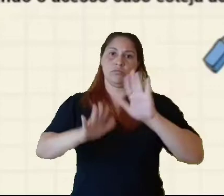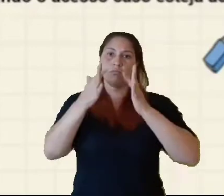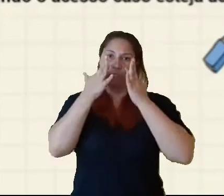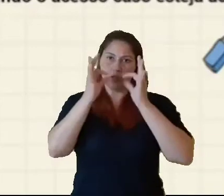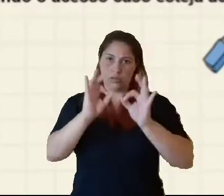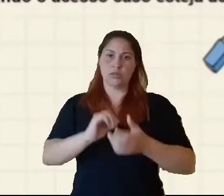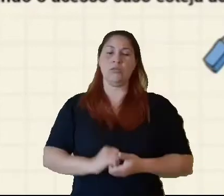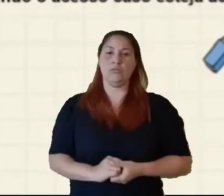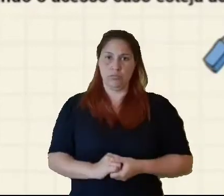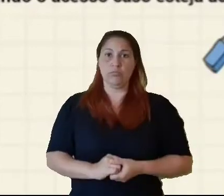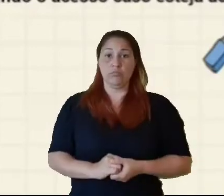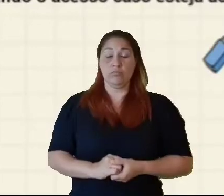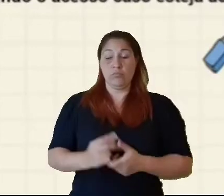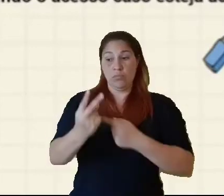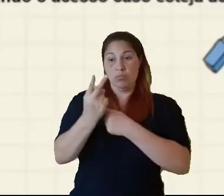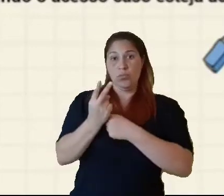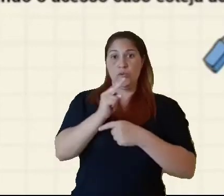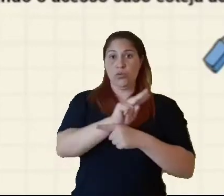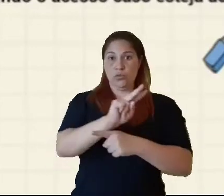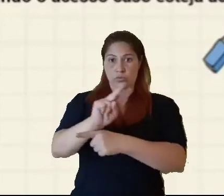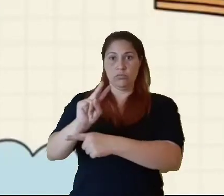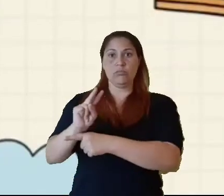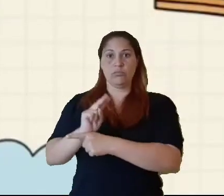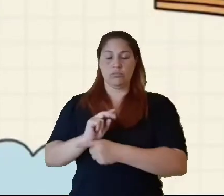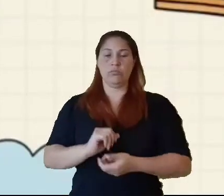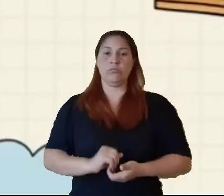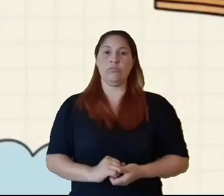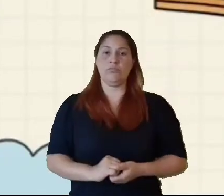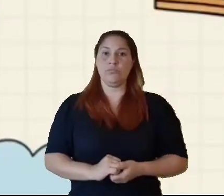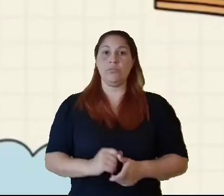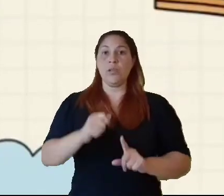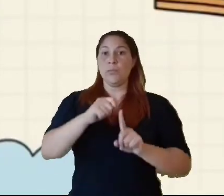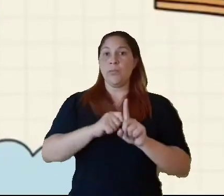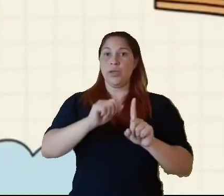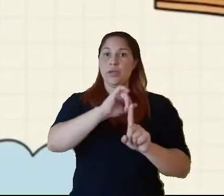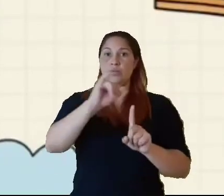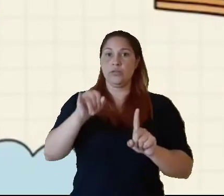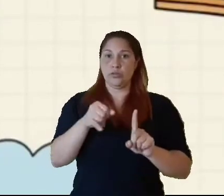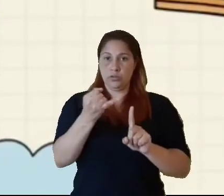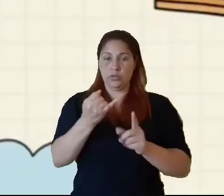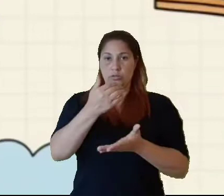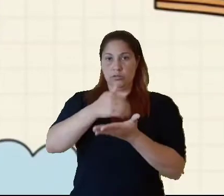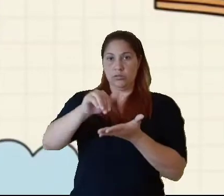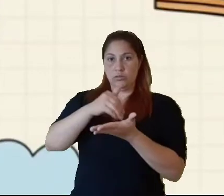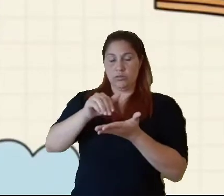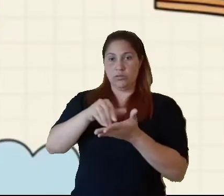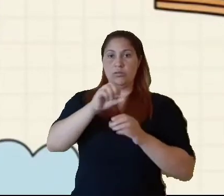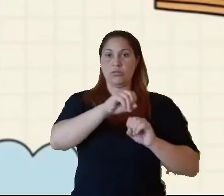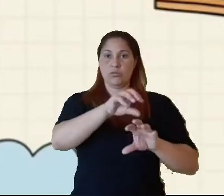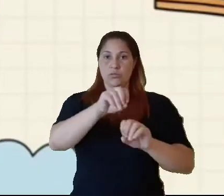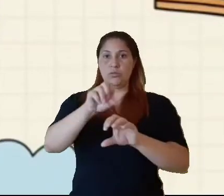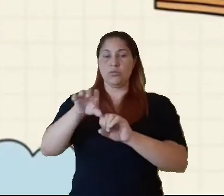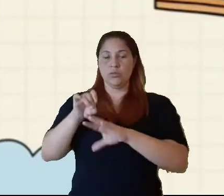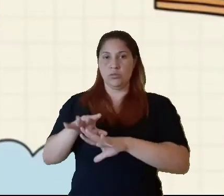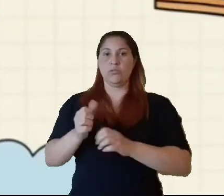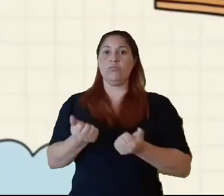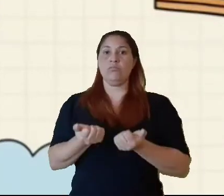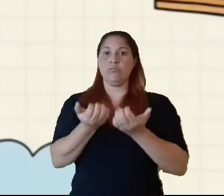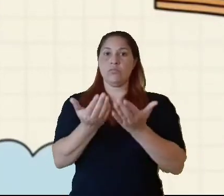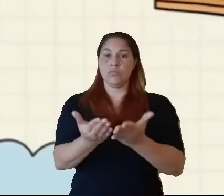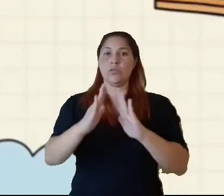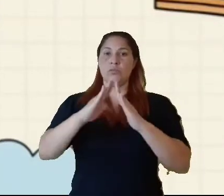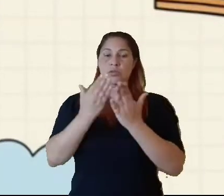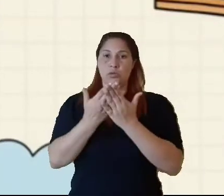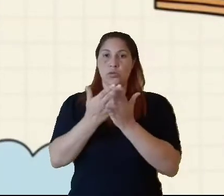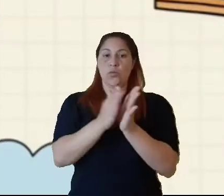bom? Protetivas não, de proteção. E em janeiro desse ano, a Secretaria de Educação encaminhou para as escolas